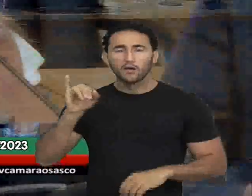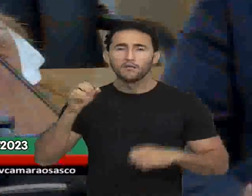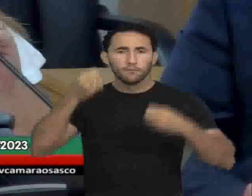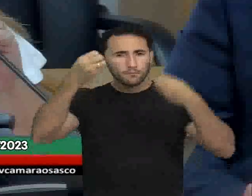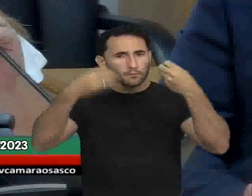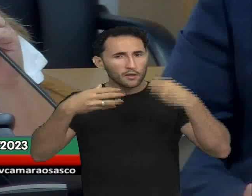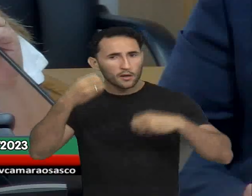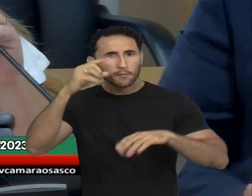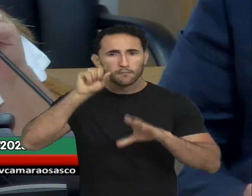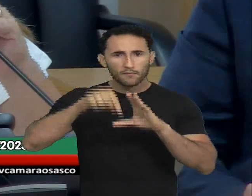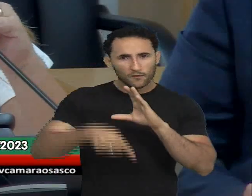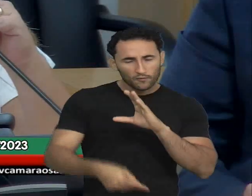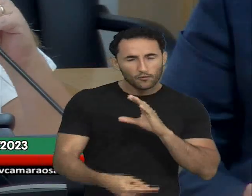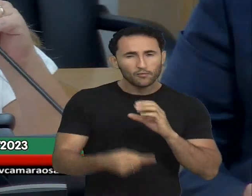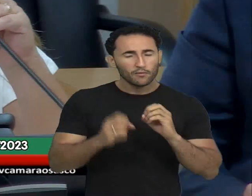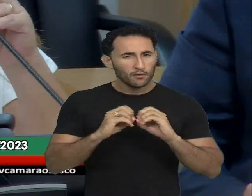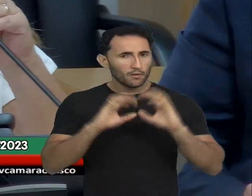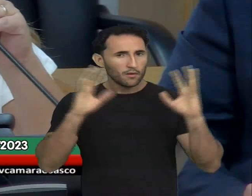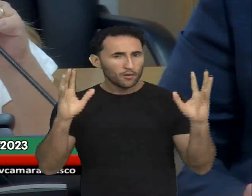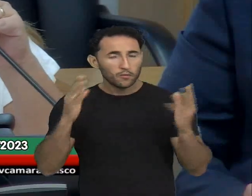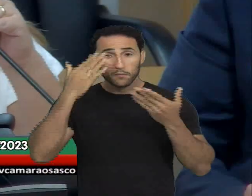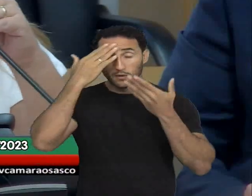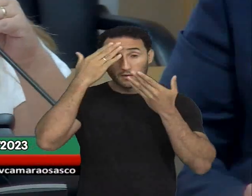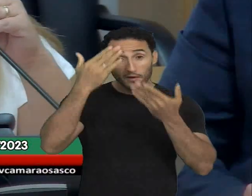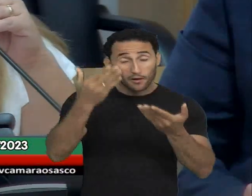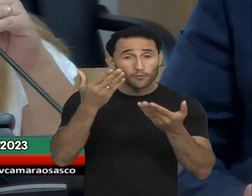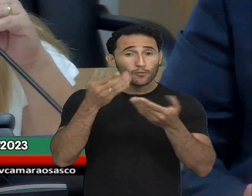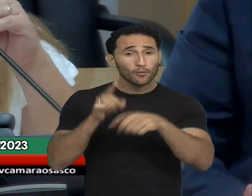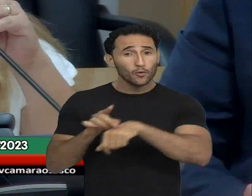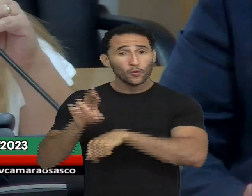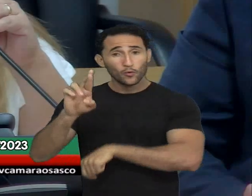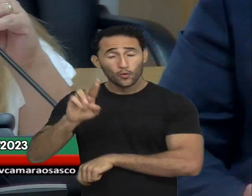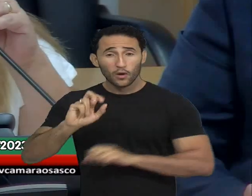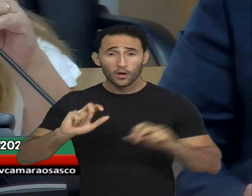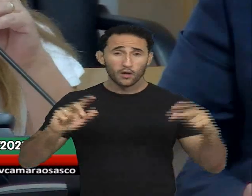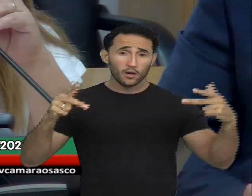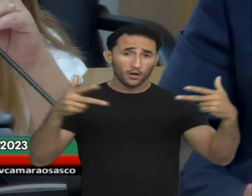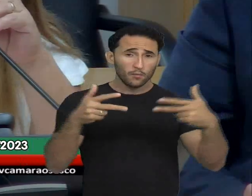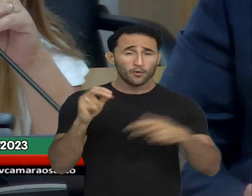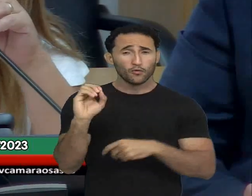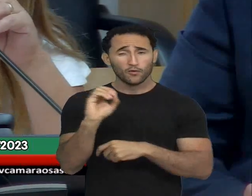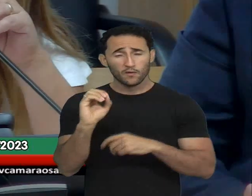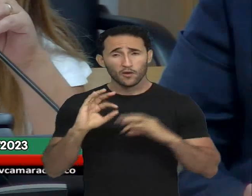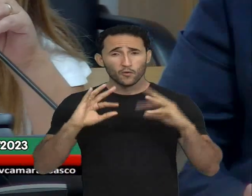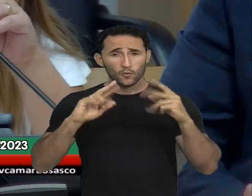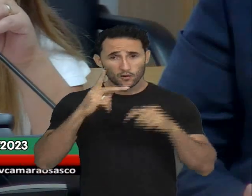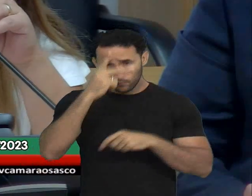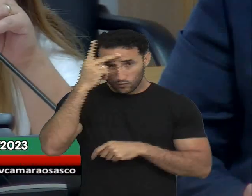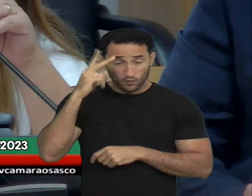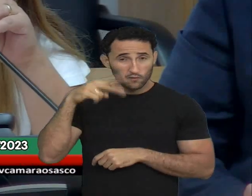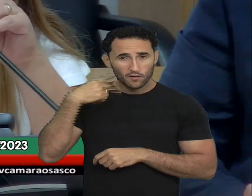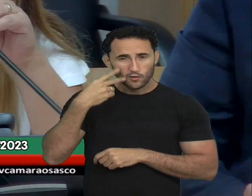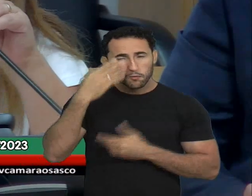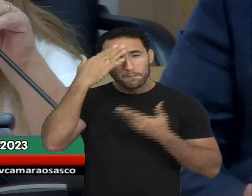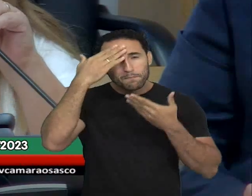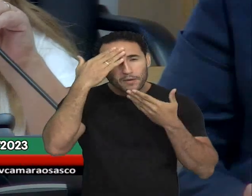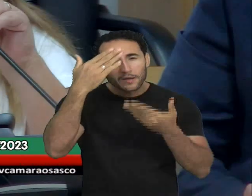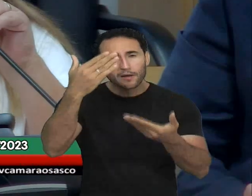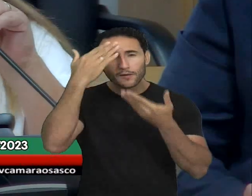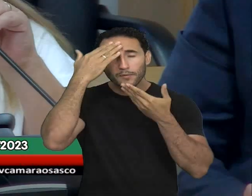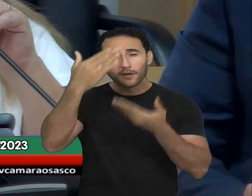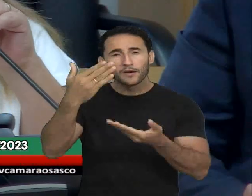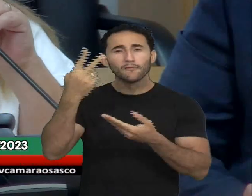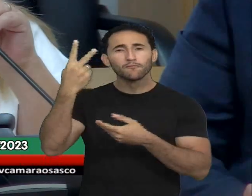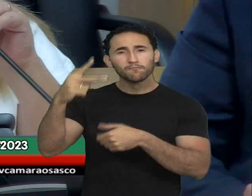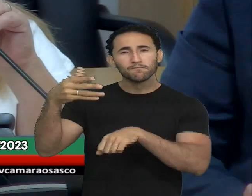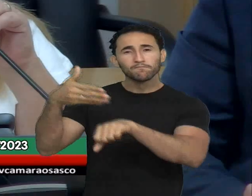doutor, agradeço de verdade a Câmara de Osasco, todos os vereadores agradecem a sua participação aqui hoje.